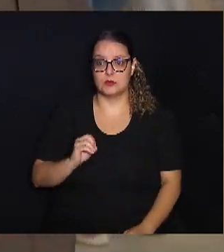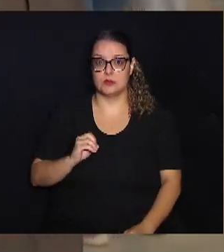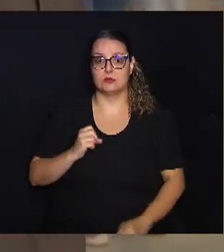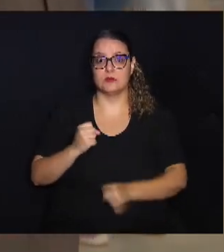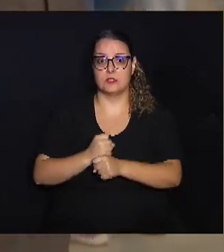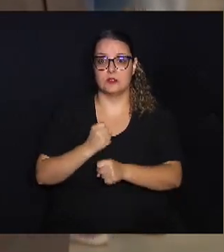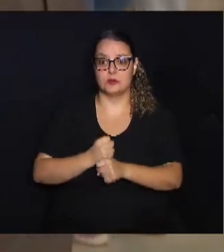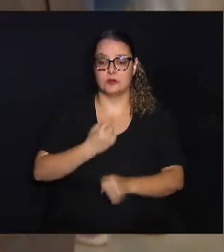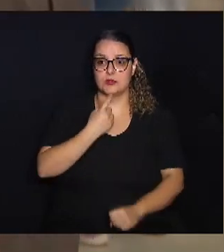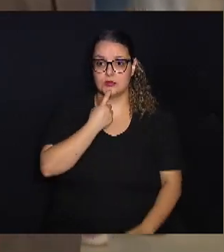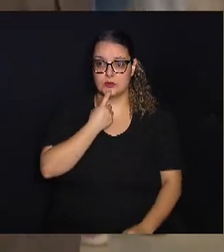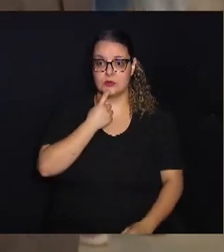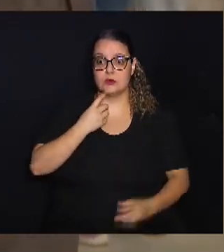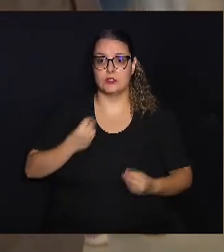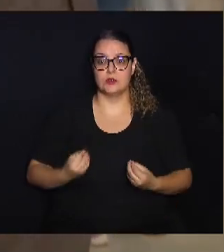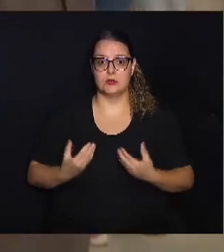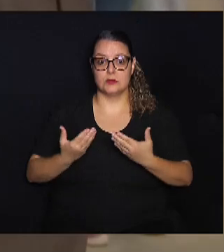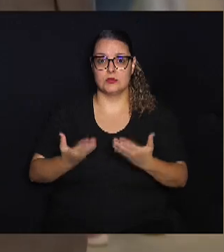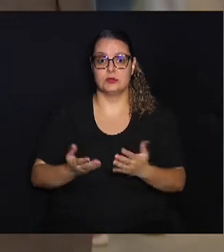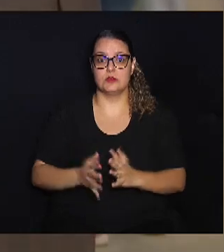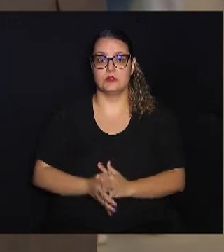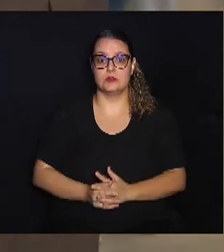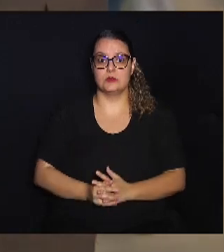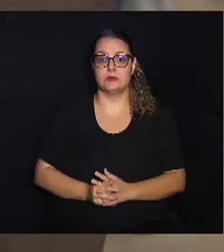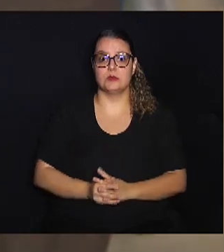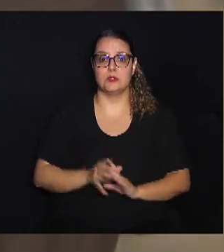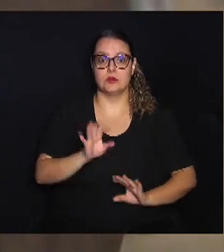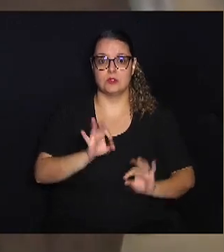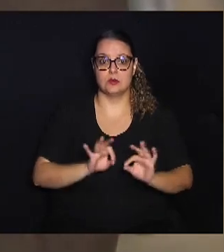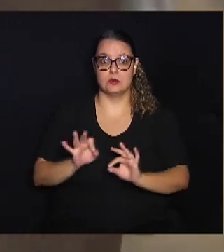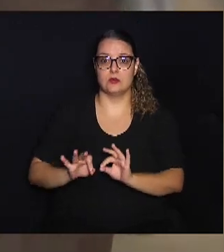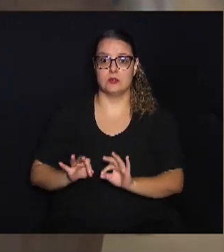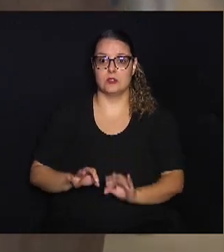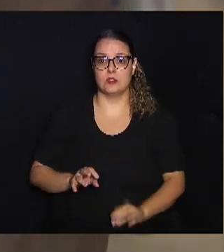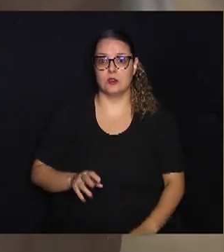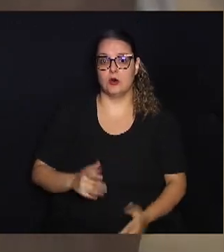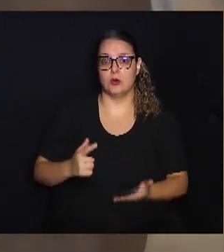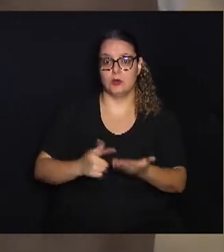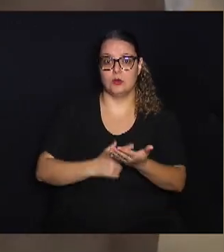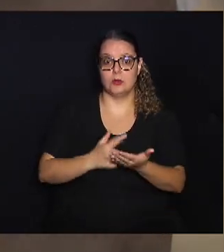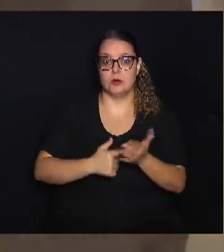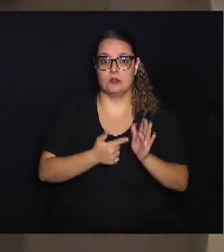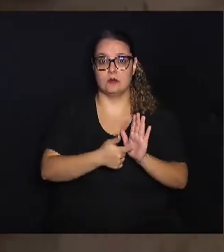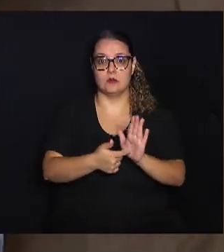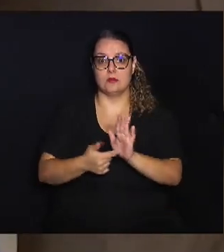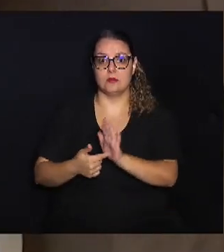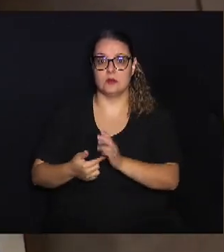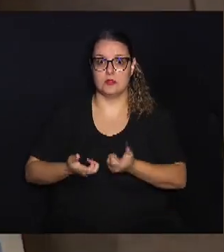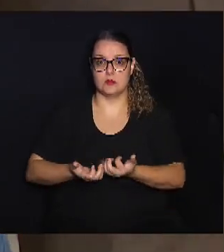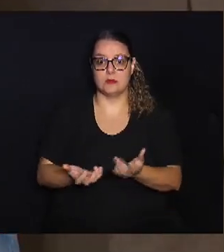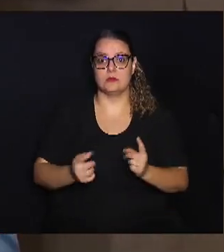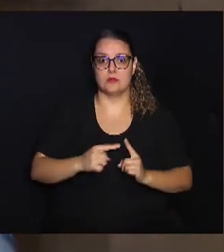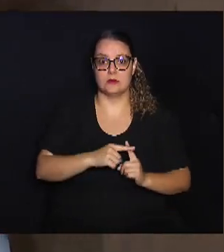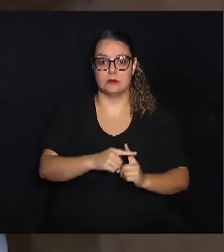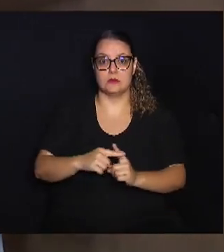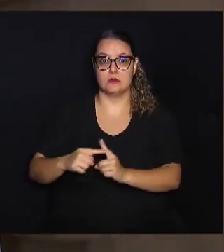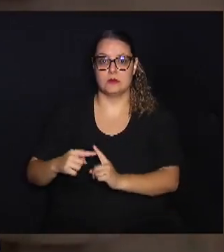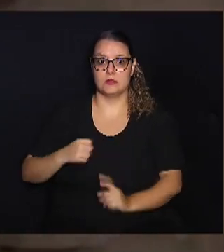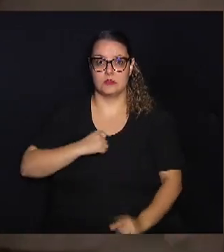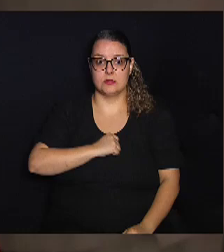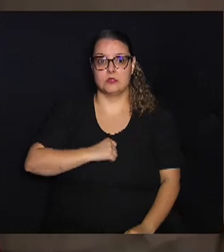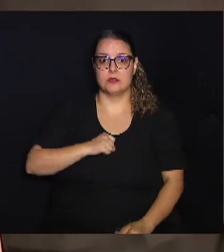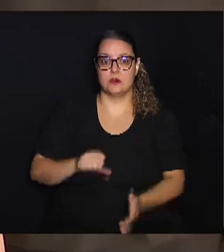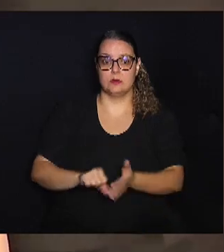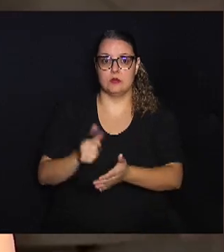Campinas, trazer e organizar um livro e uma exposição sobre o Cemitério da Saudade. É o primeiro livro